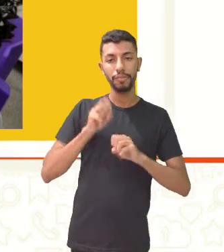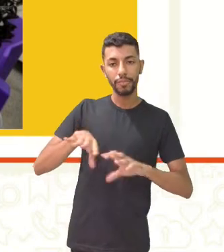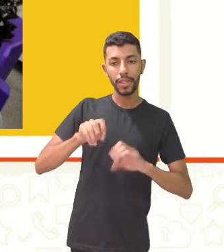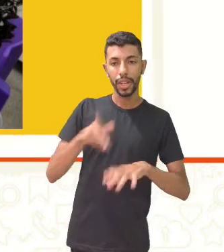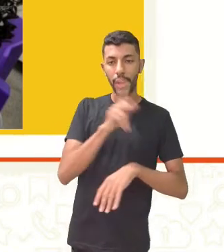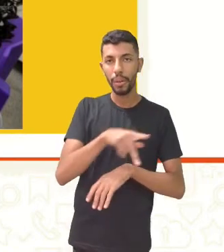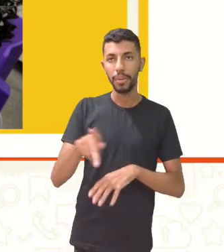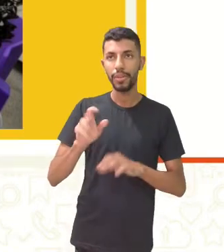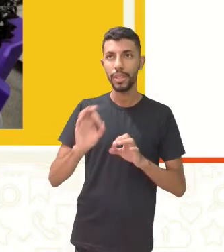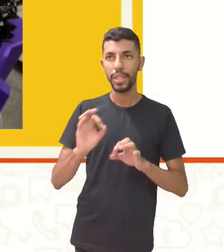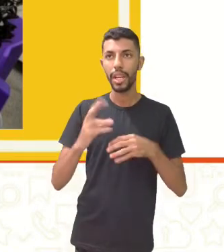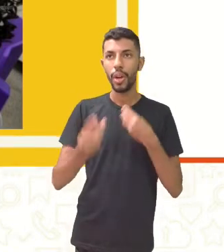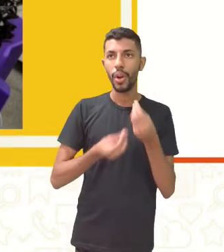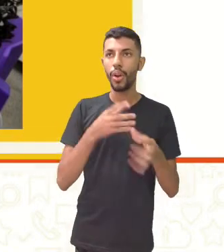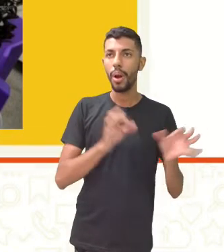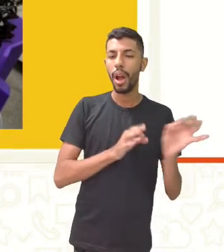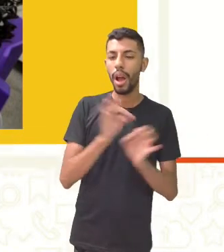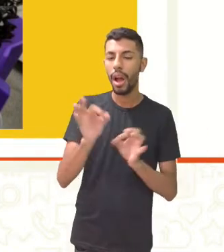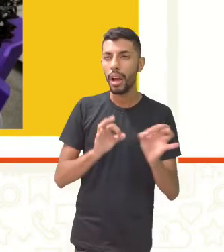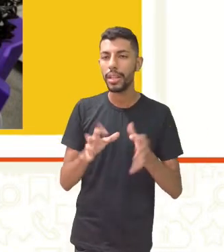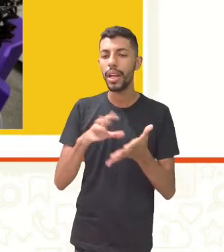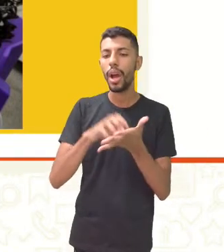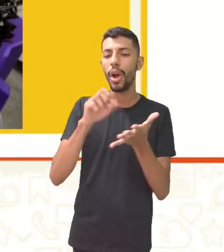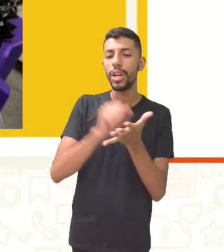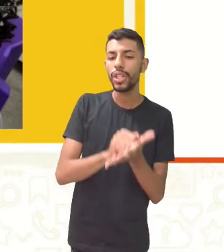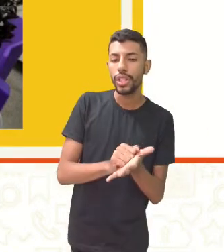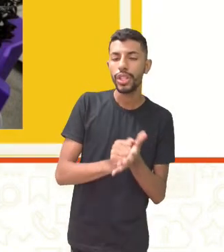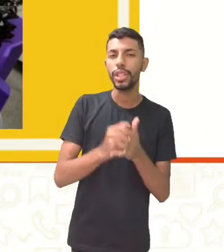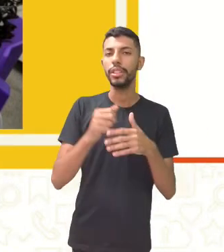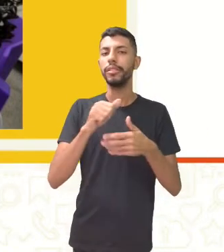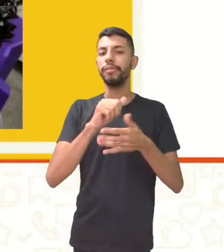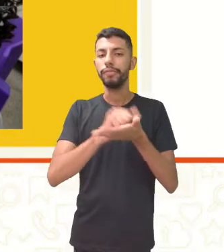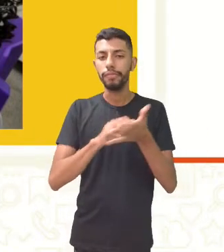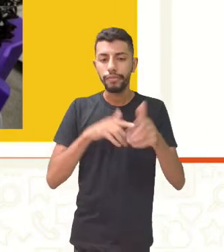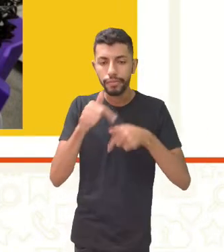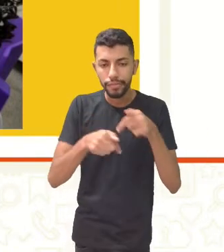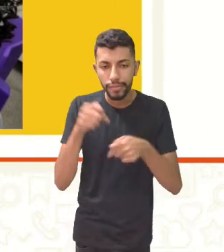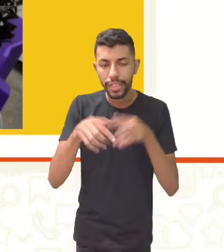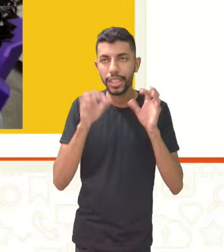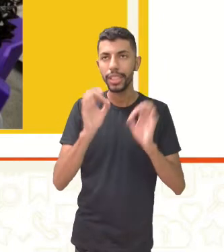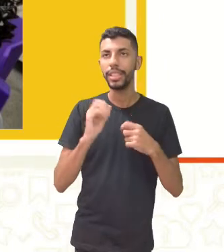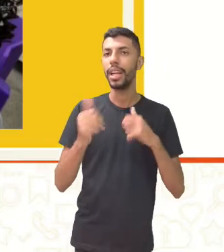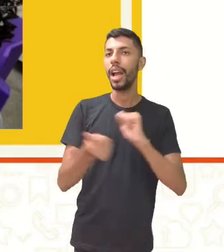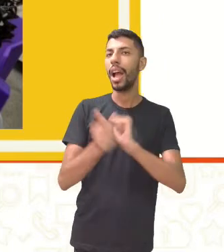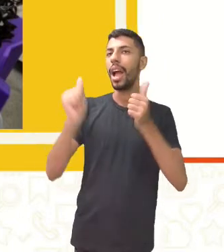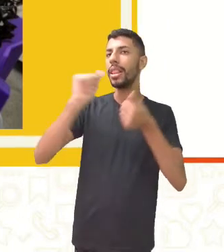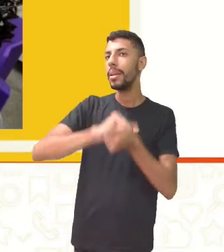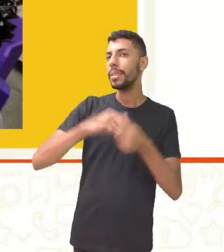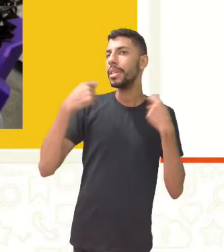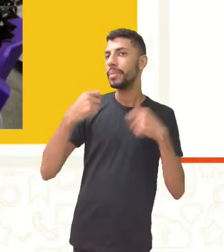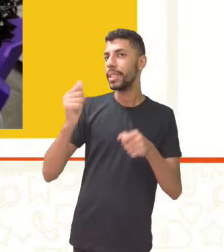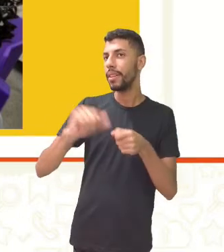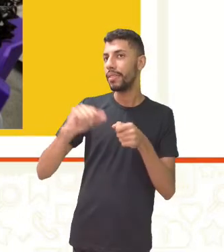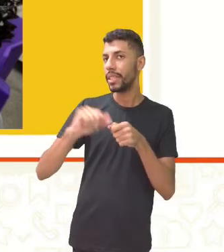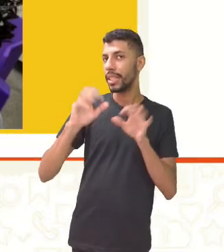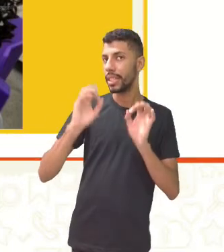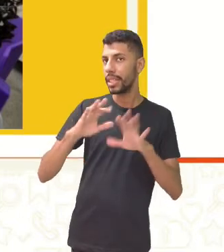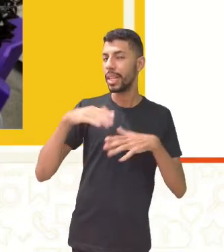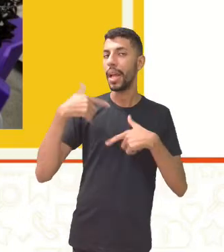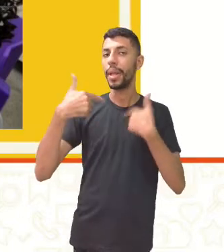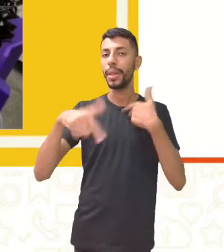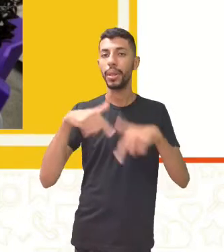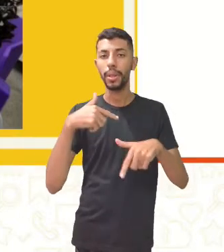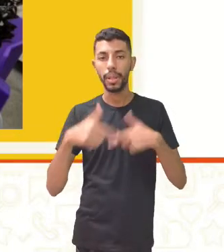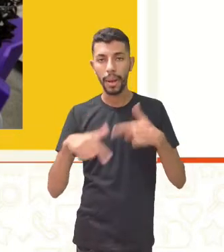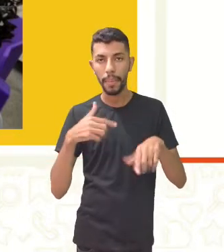ali se organizar com seu registro, com as suas atividades, com as adaptações a serem feitas no trabalho,